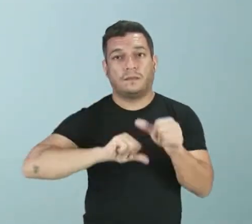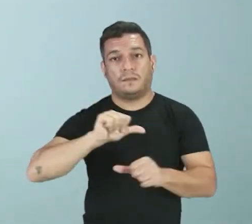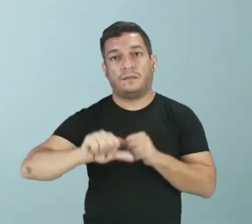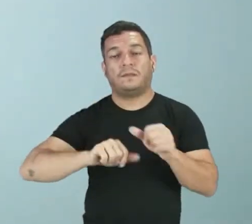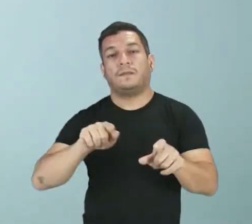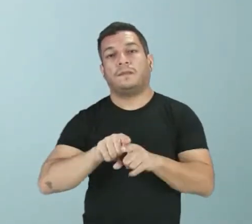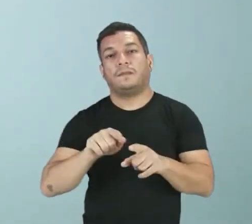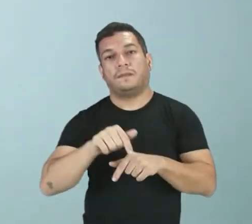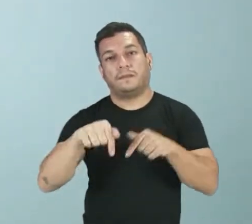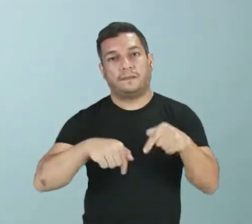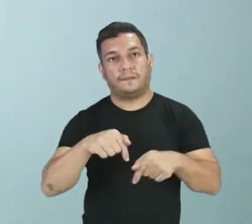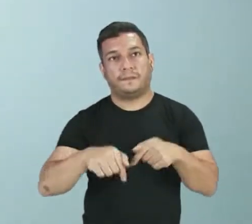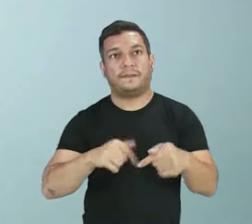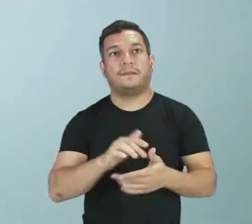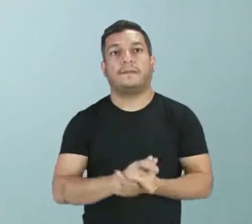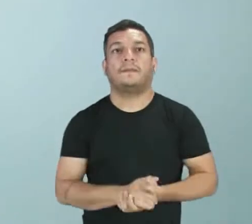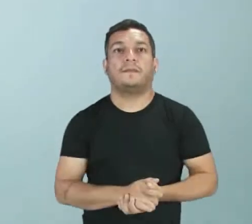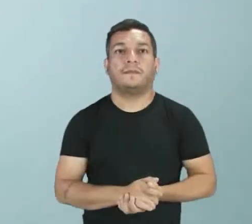também quimicamente.